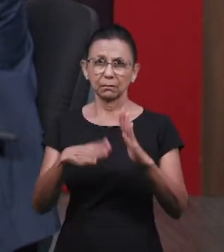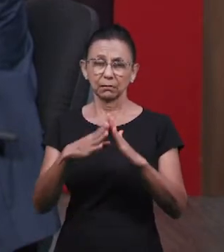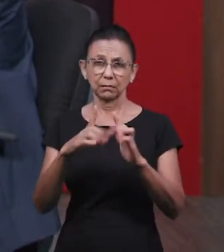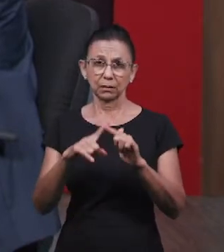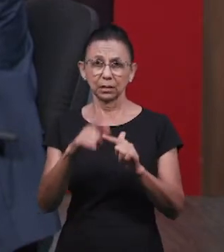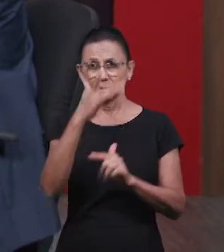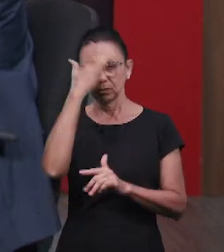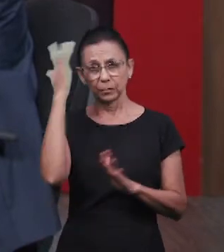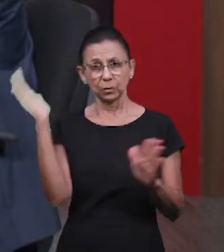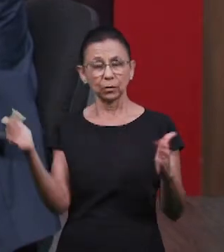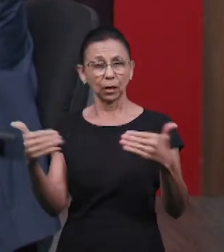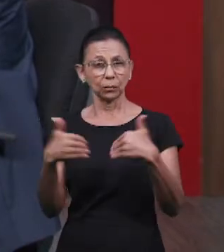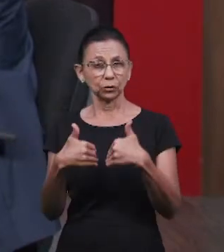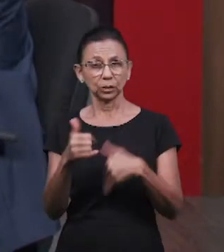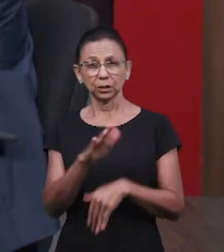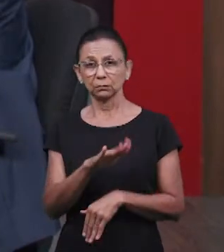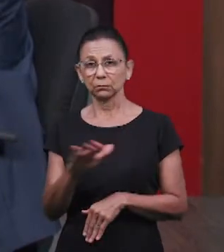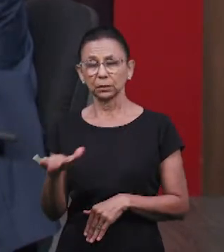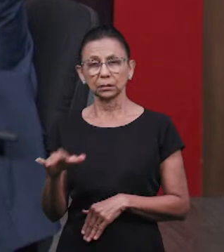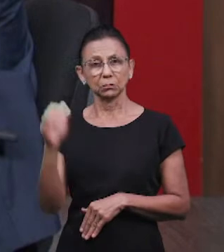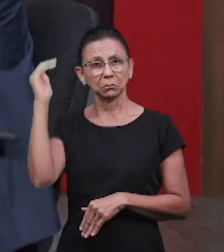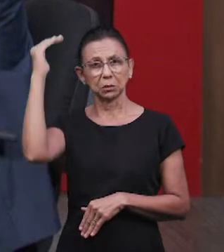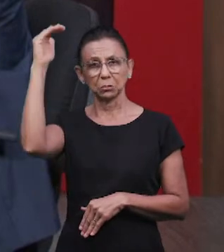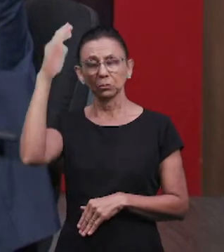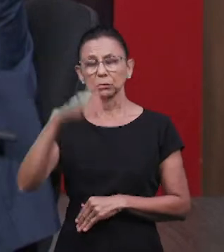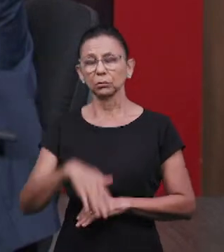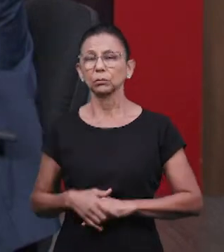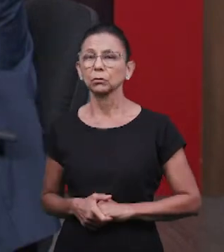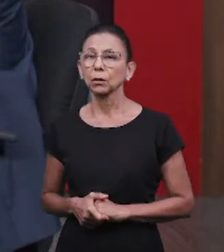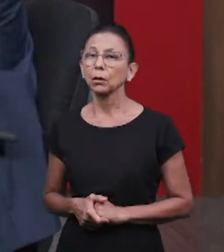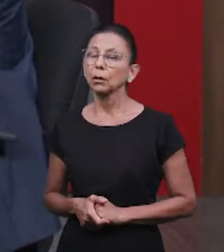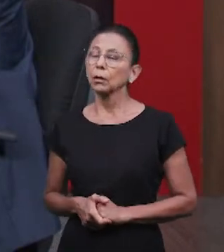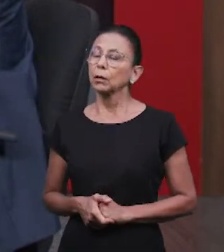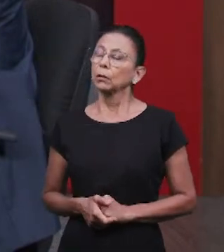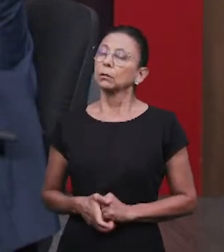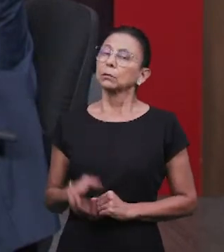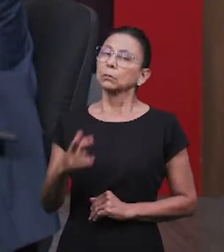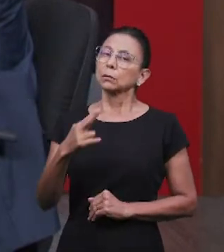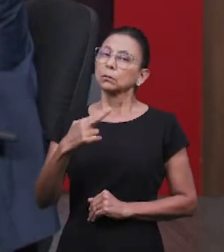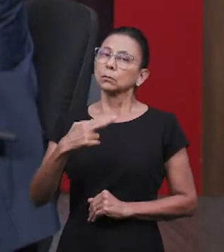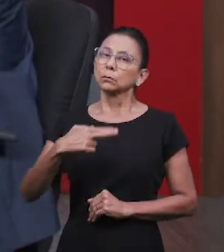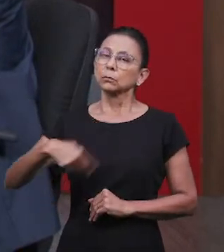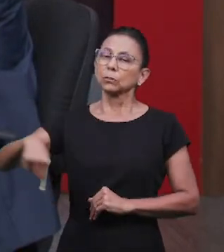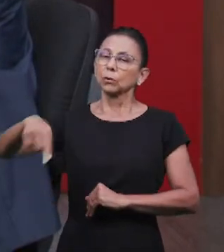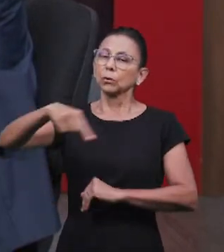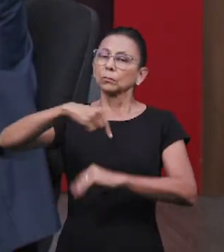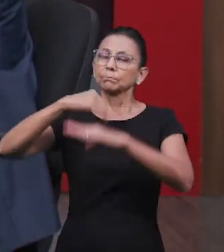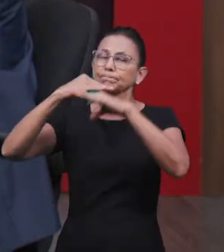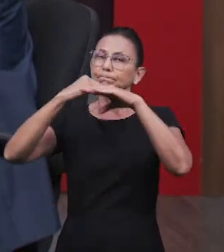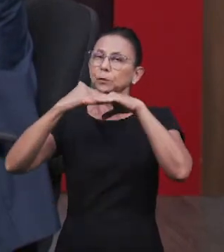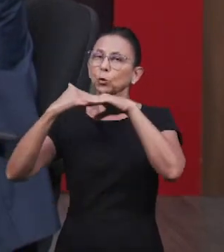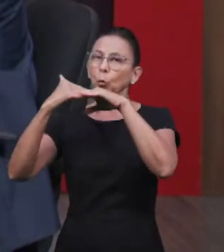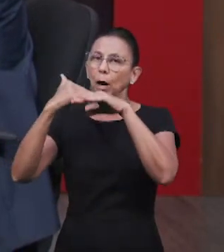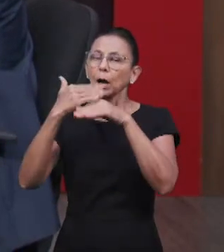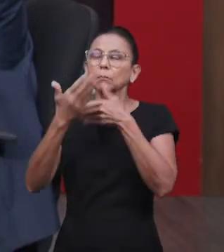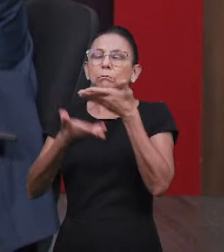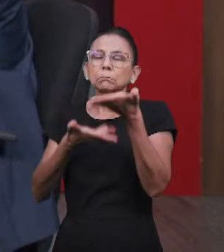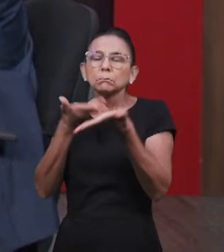igreja, ela não pode ser diferenciada do seu ponto de vista da nossa posição, do nosso cuidado, da nossa